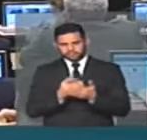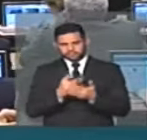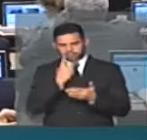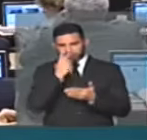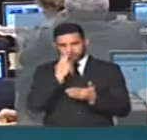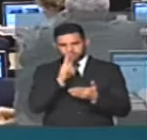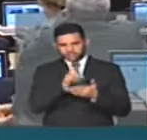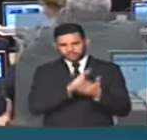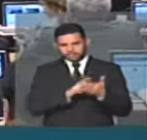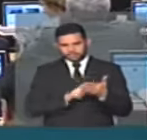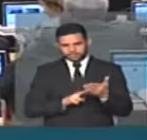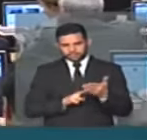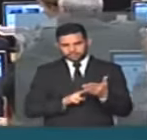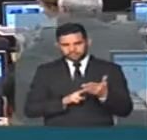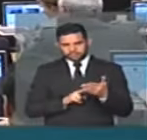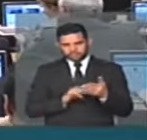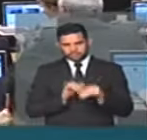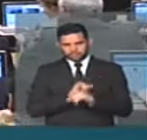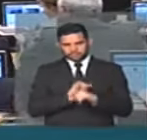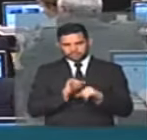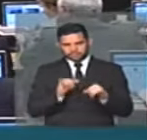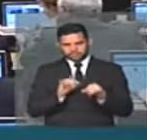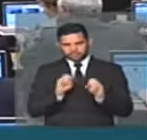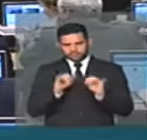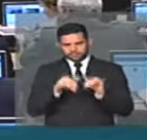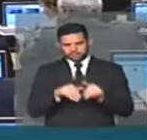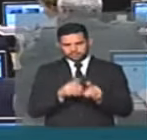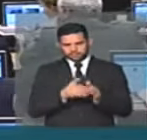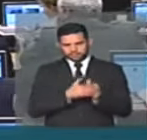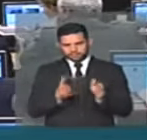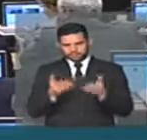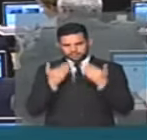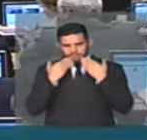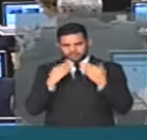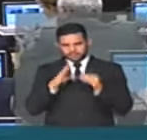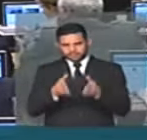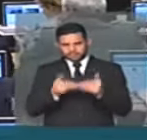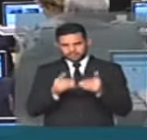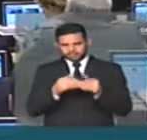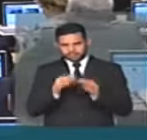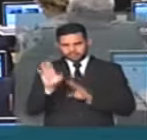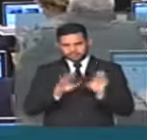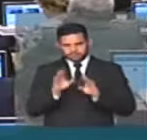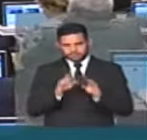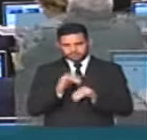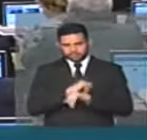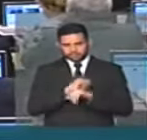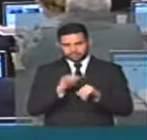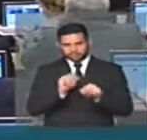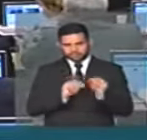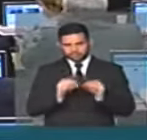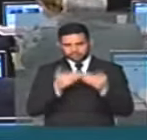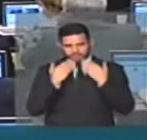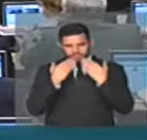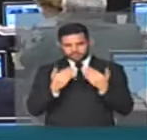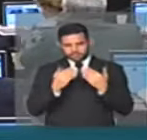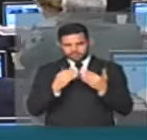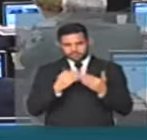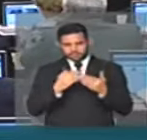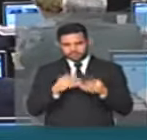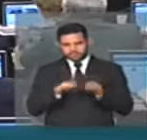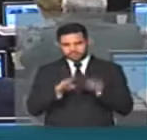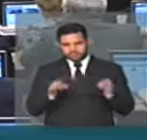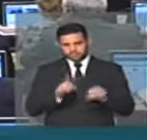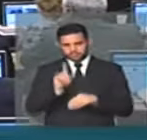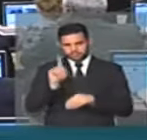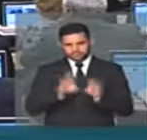Vamos passar a votação do parecer do relator. Declaro encerrado o prazo para apresentação de requerimentos e destaques. Informo que foram apresentados à